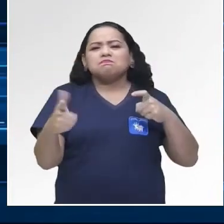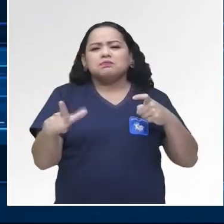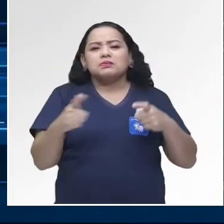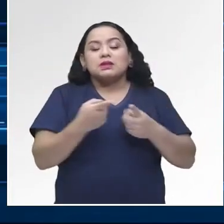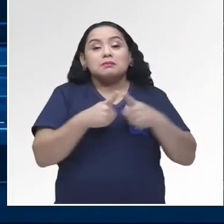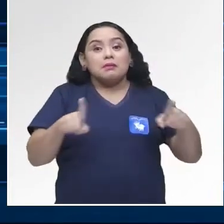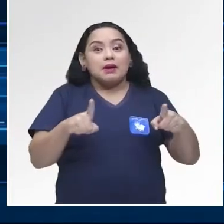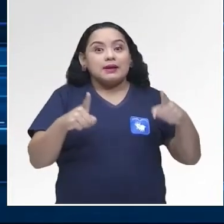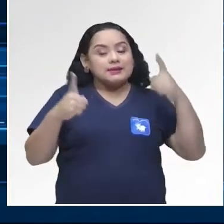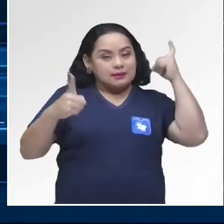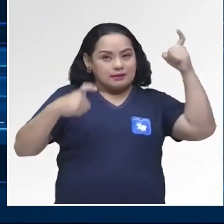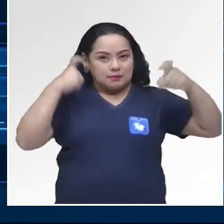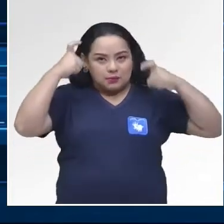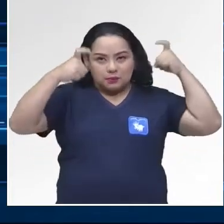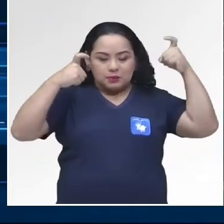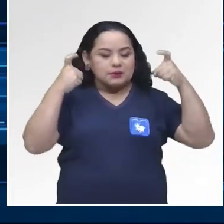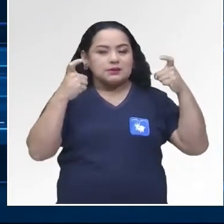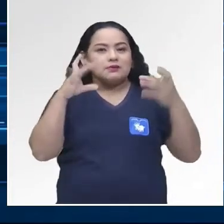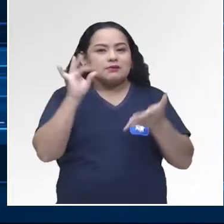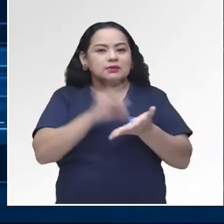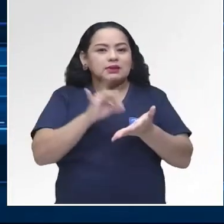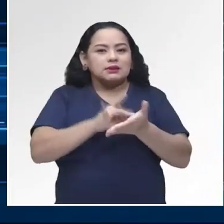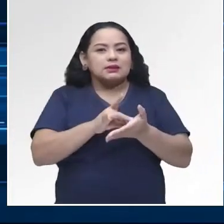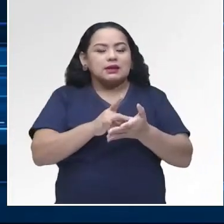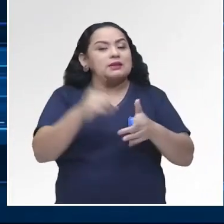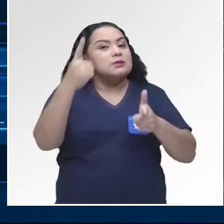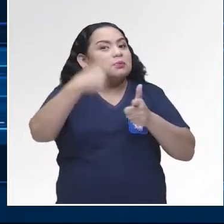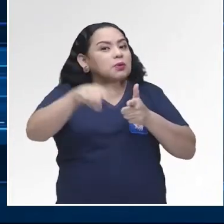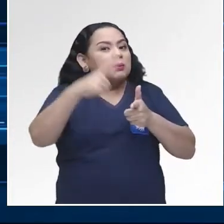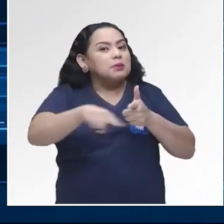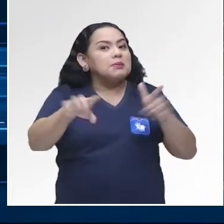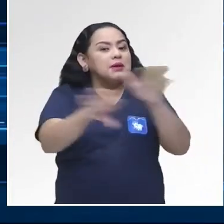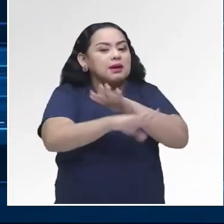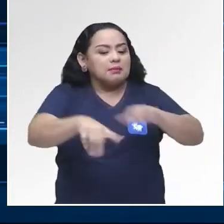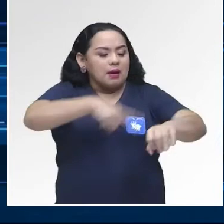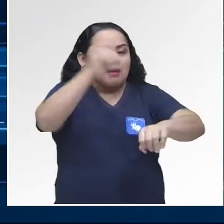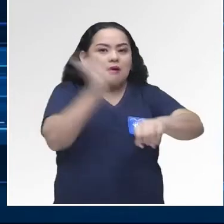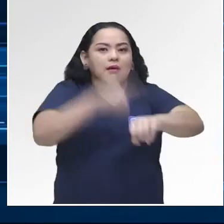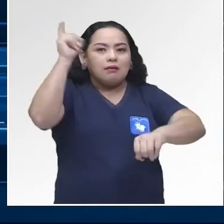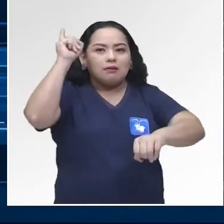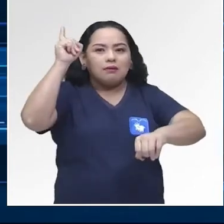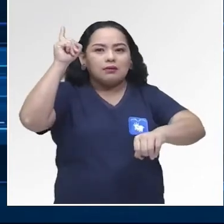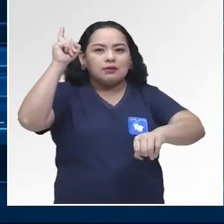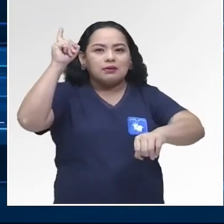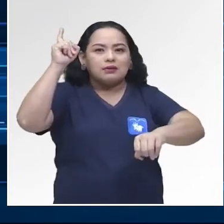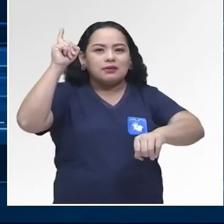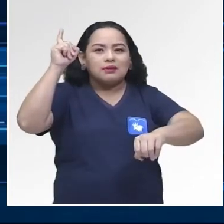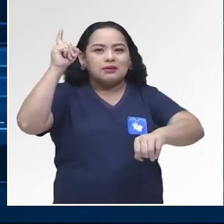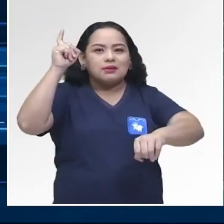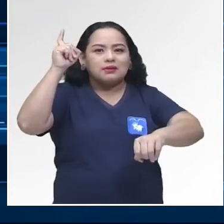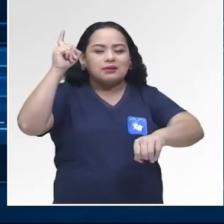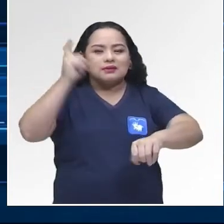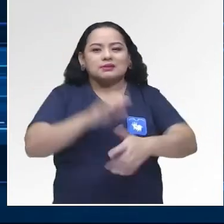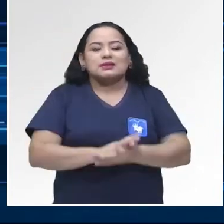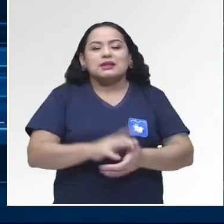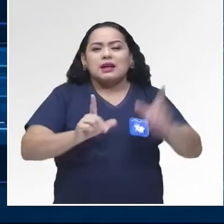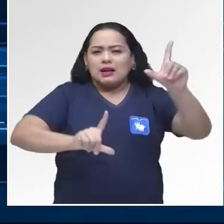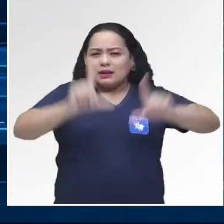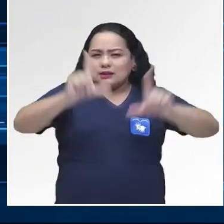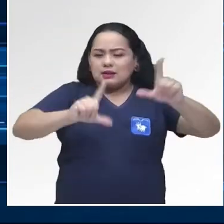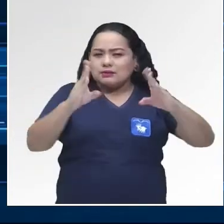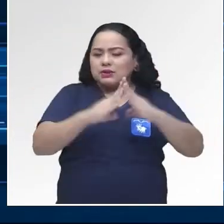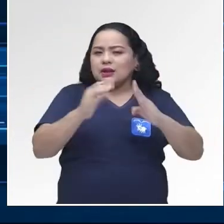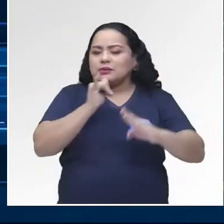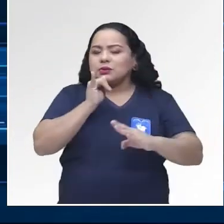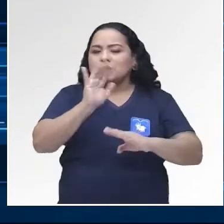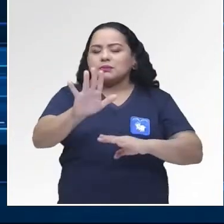está preocupada em resolver o problema do momento, daquele momento. Se a televisão aí na sala da